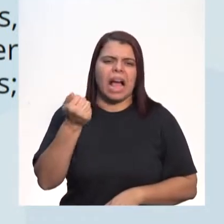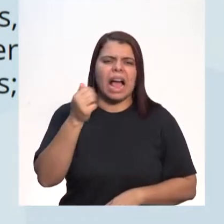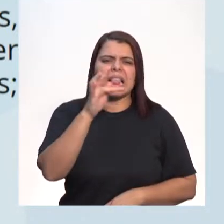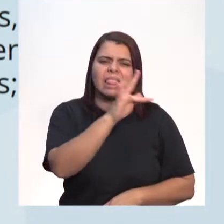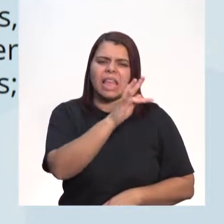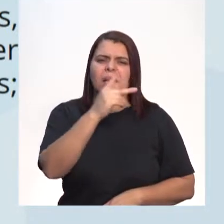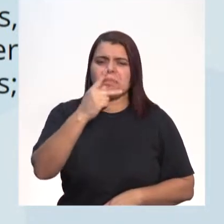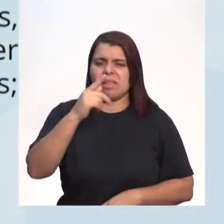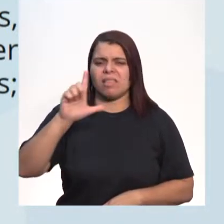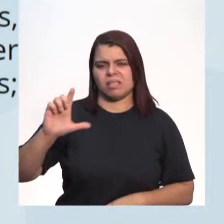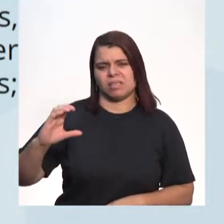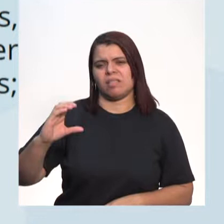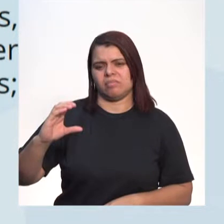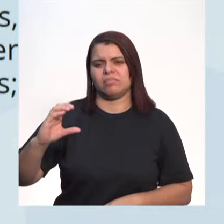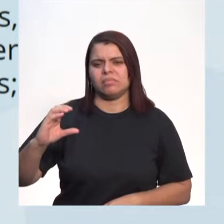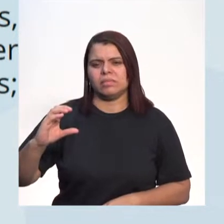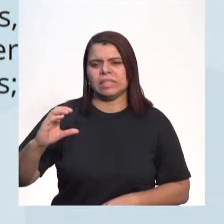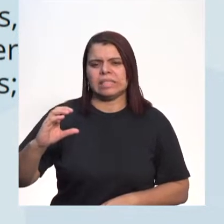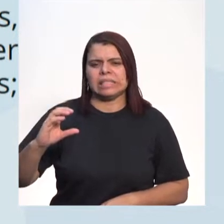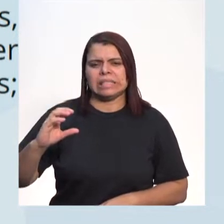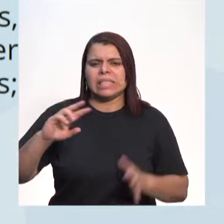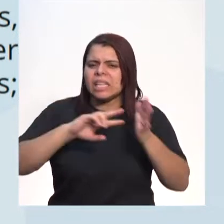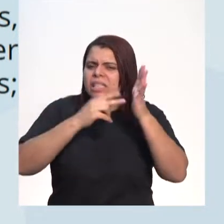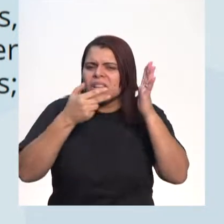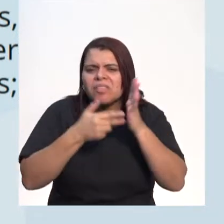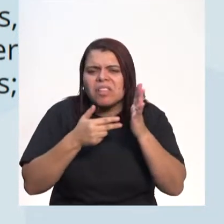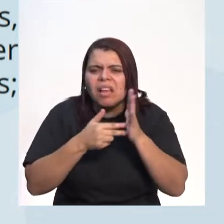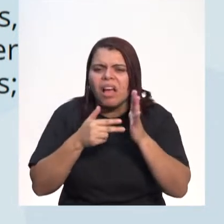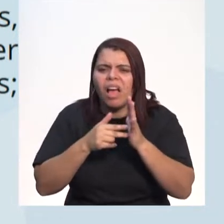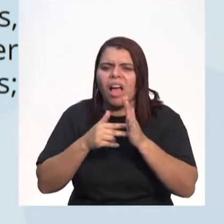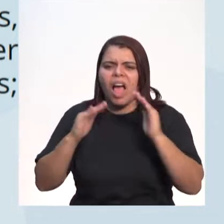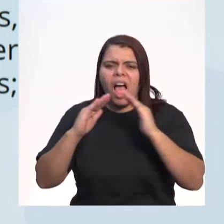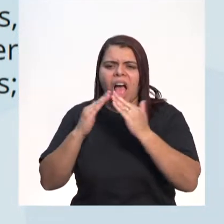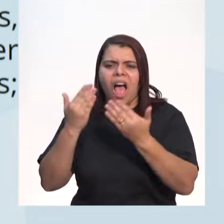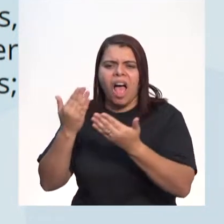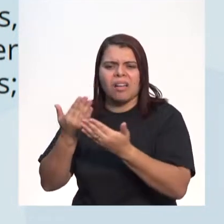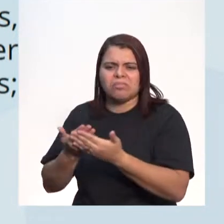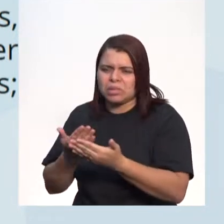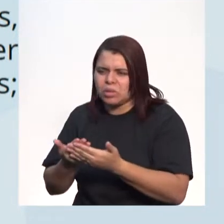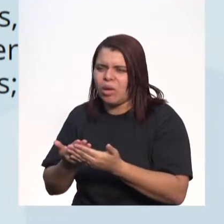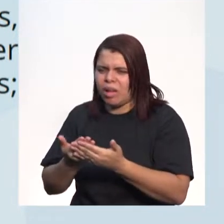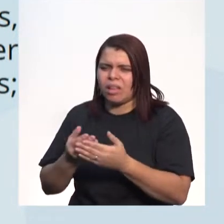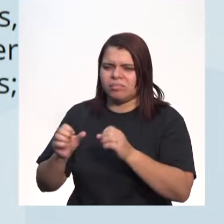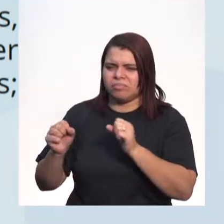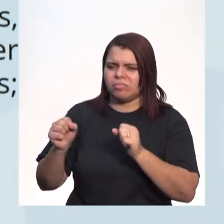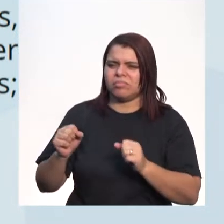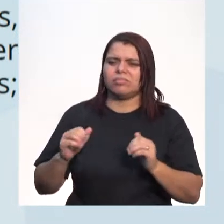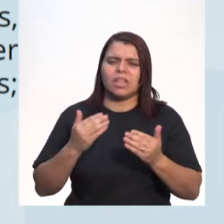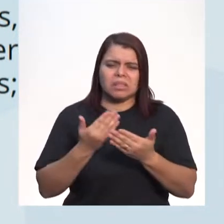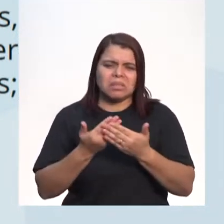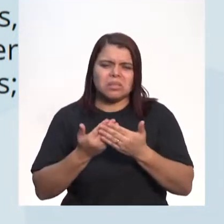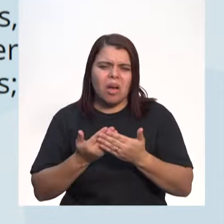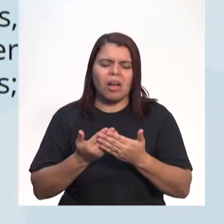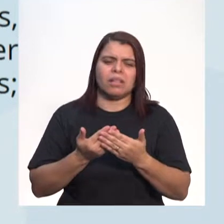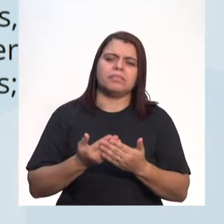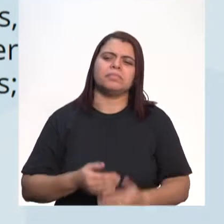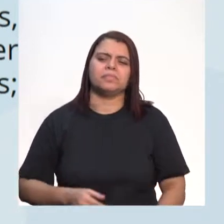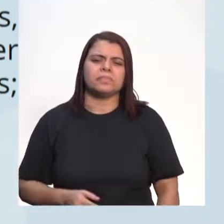por ATPC aquelas aulas que se destinam a reuniões ou outras atividades